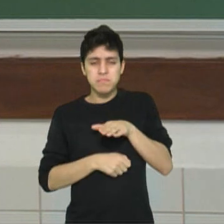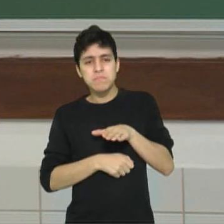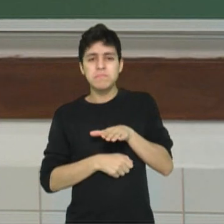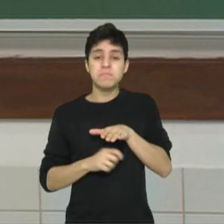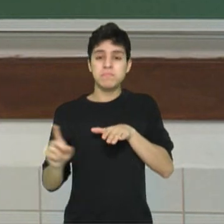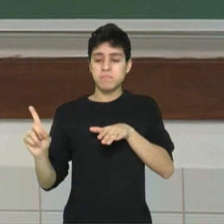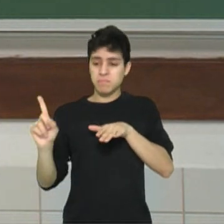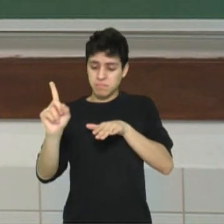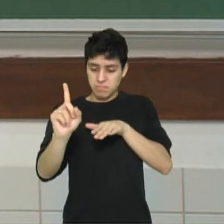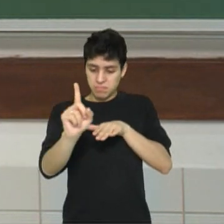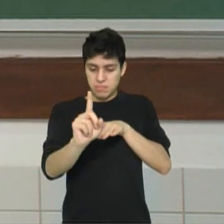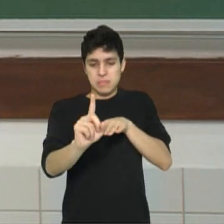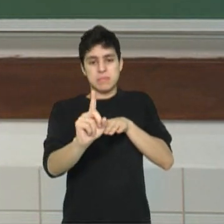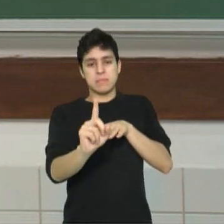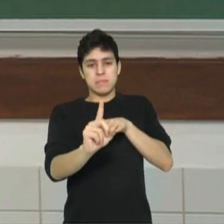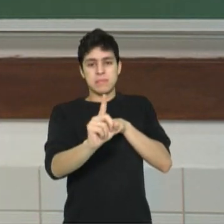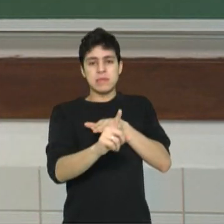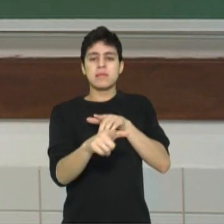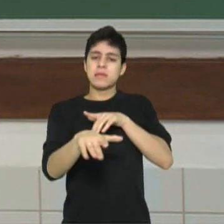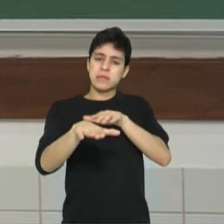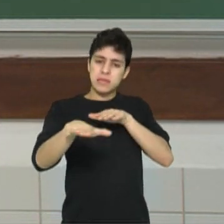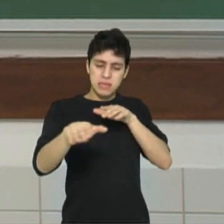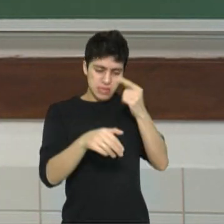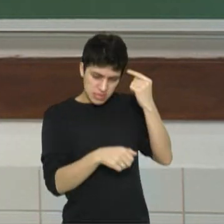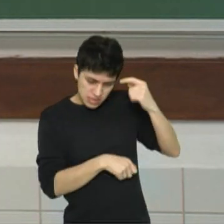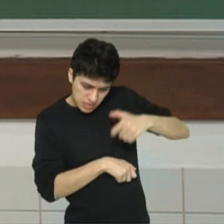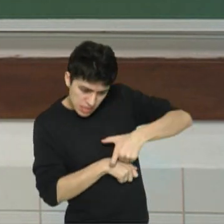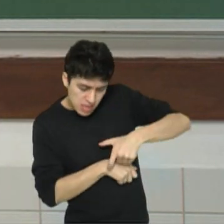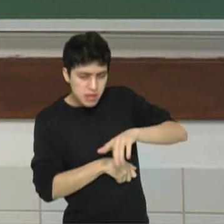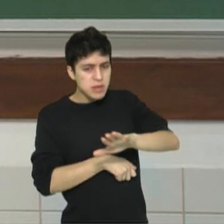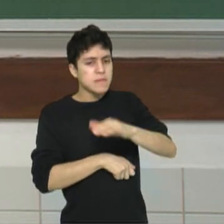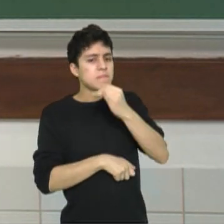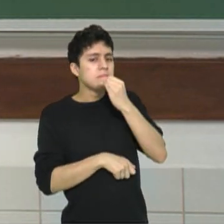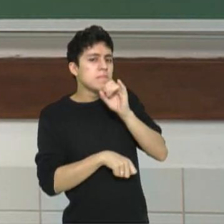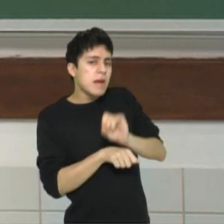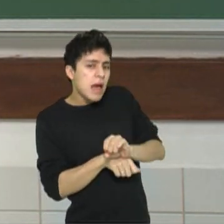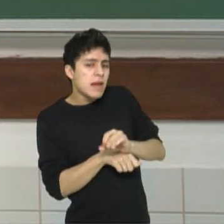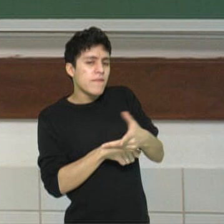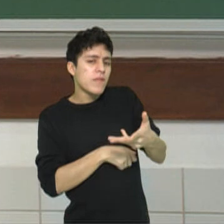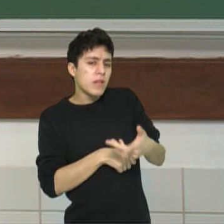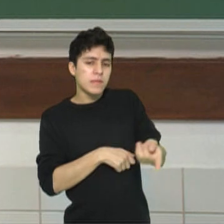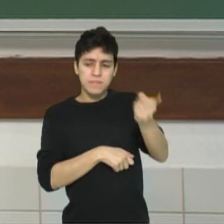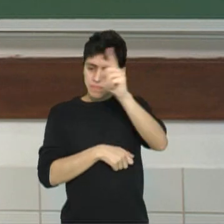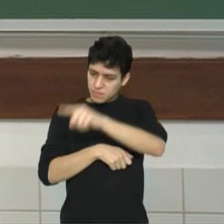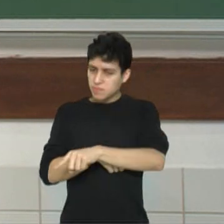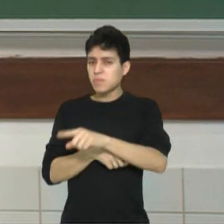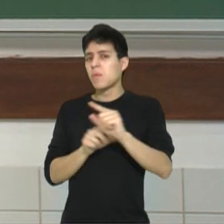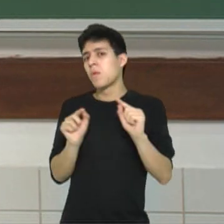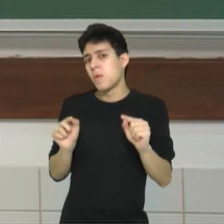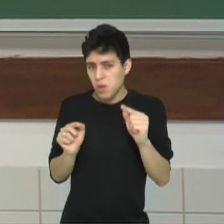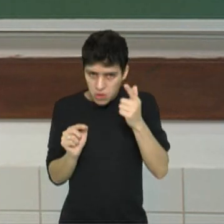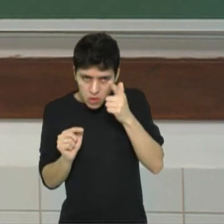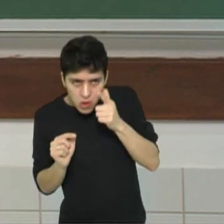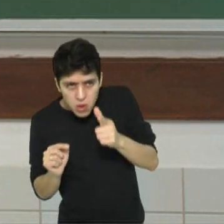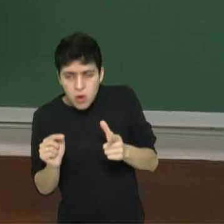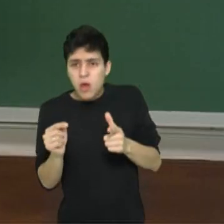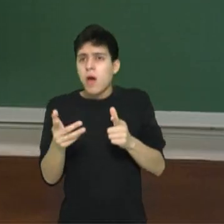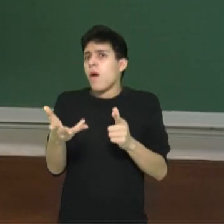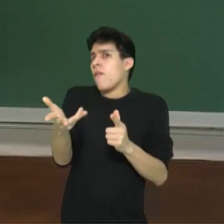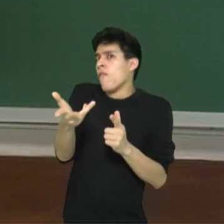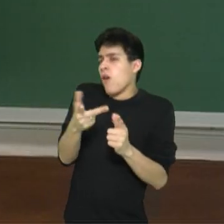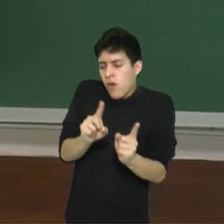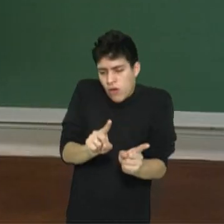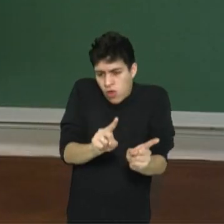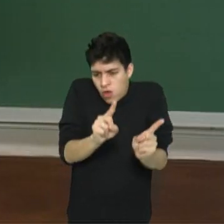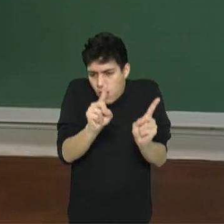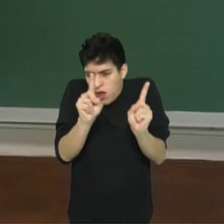tem congestionamento. Então, ele reduz em alguns momentos a sua velocidade e em outros momentos ele consegue acelerar